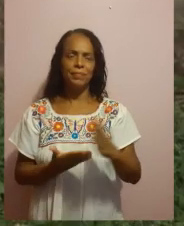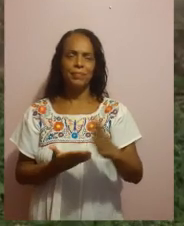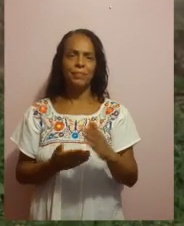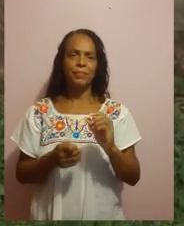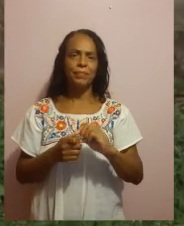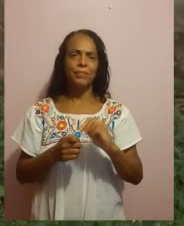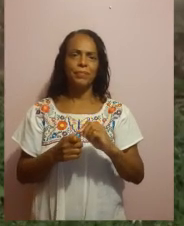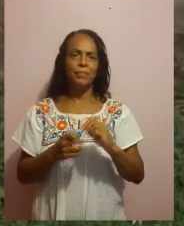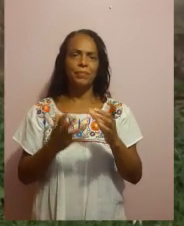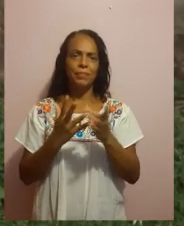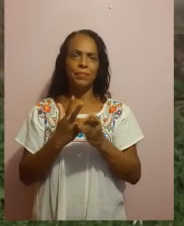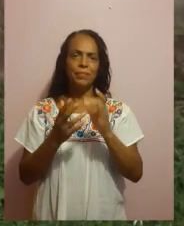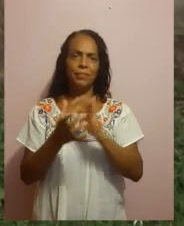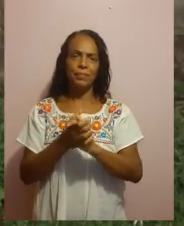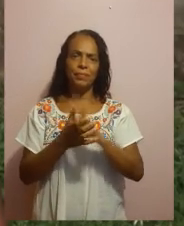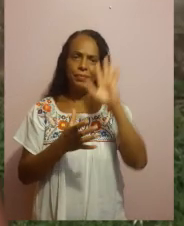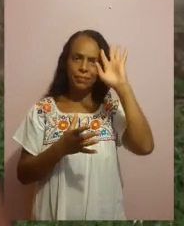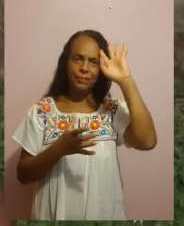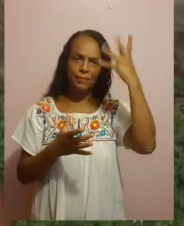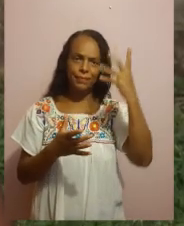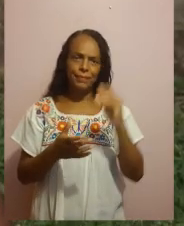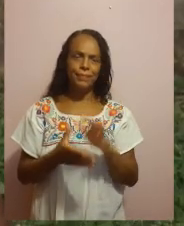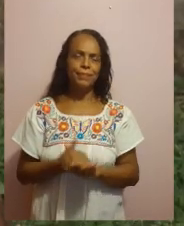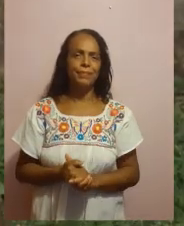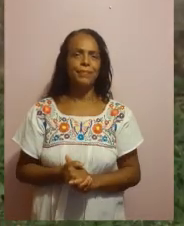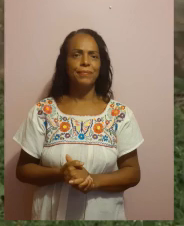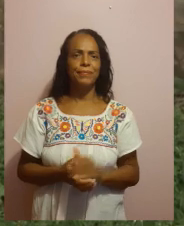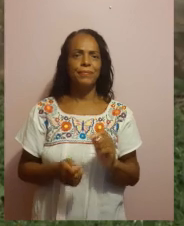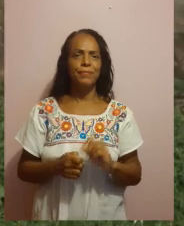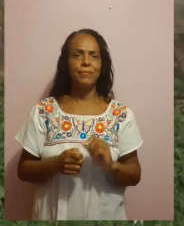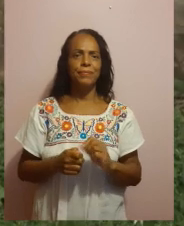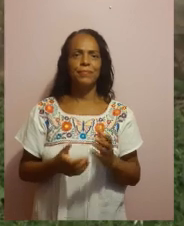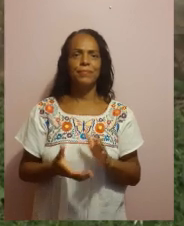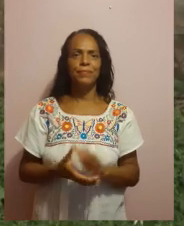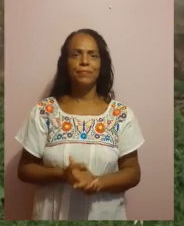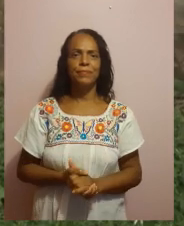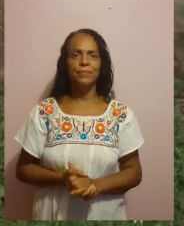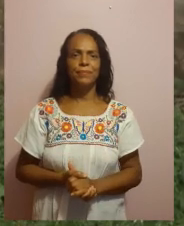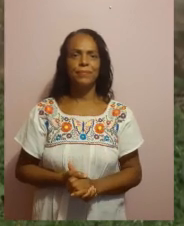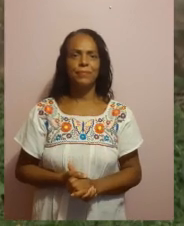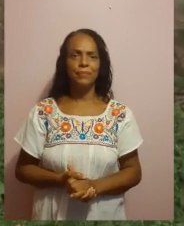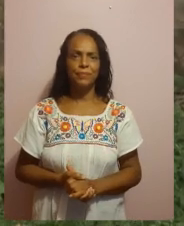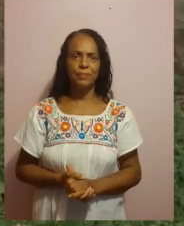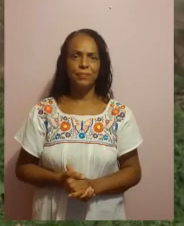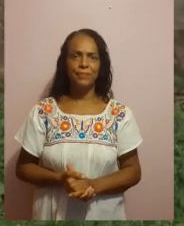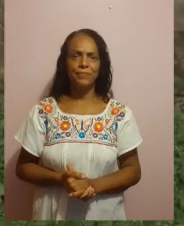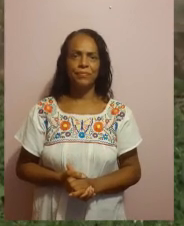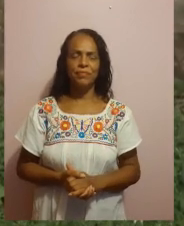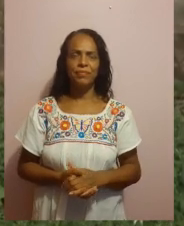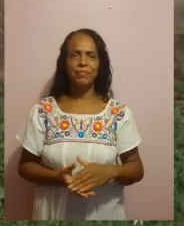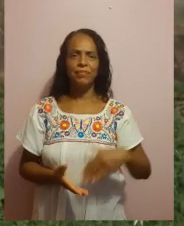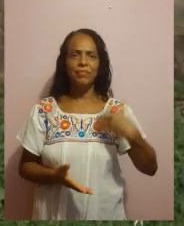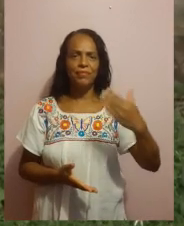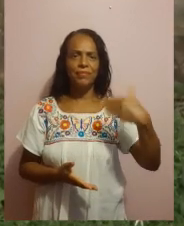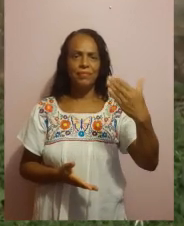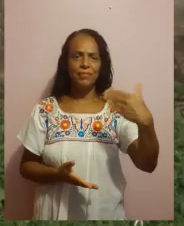fez o casamento dele. Daí, olha, meus